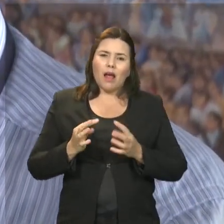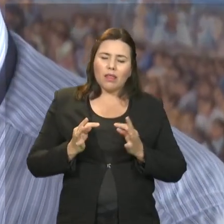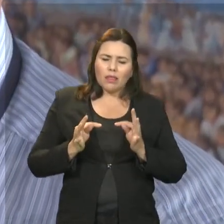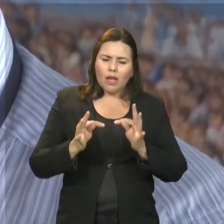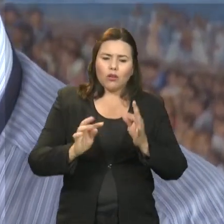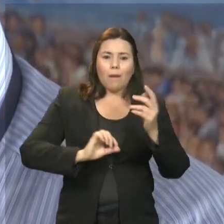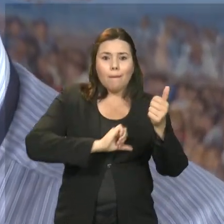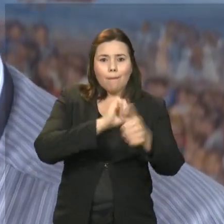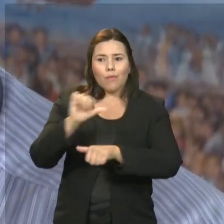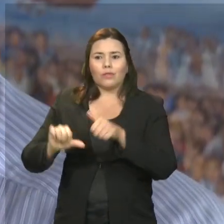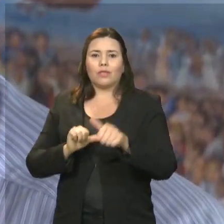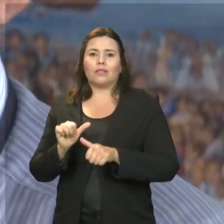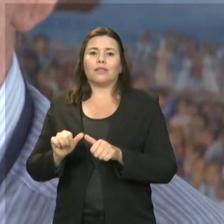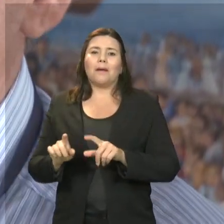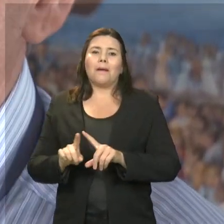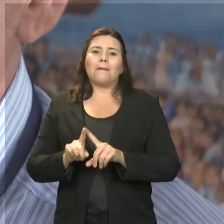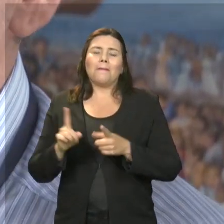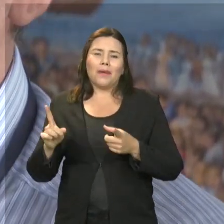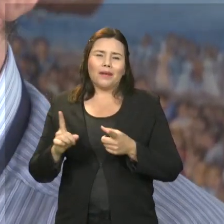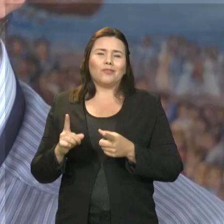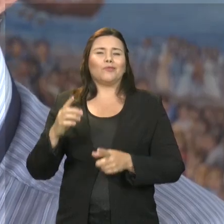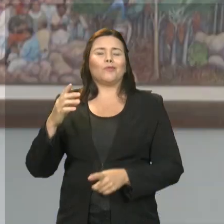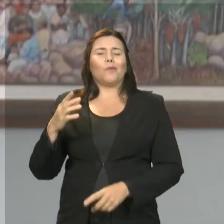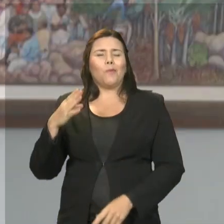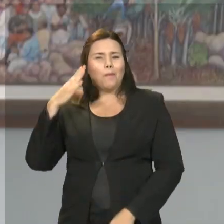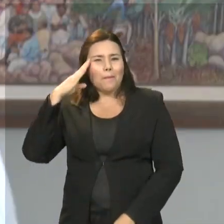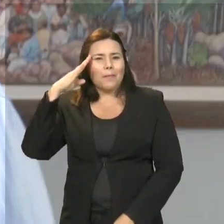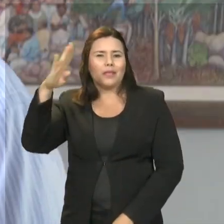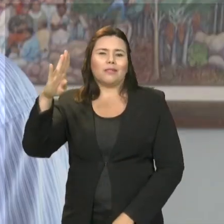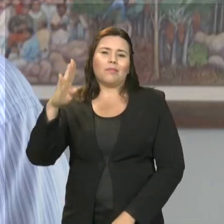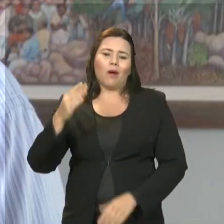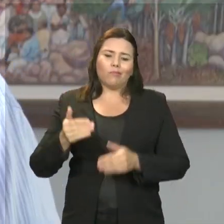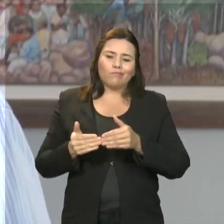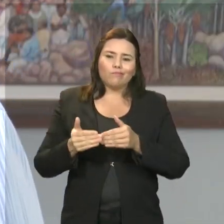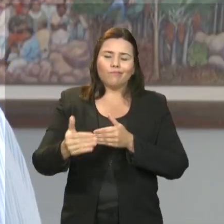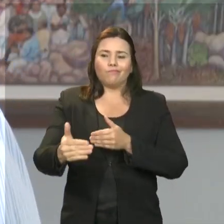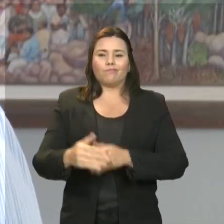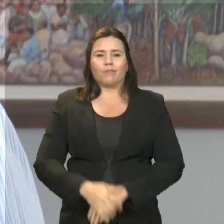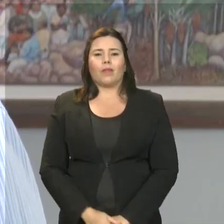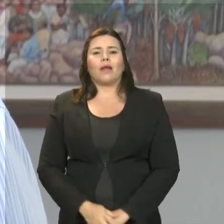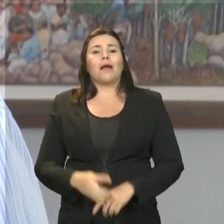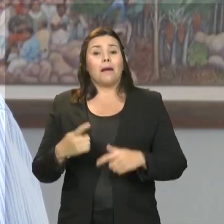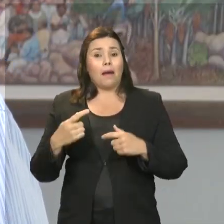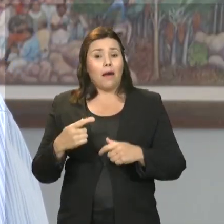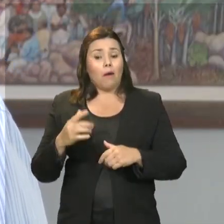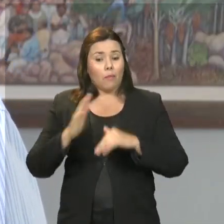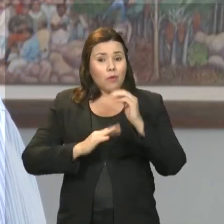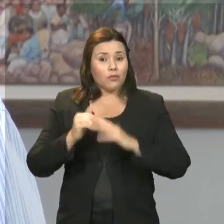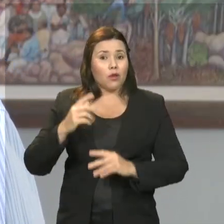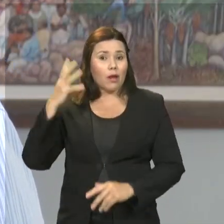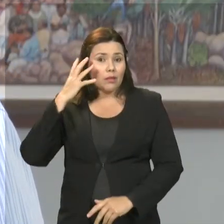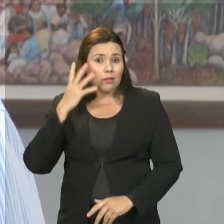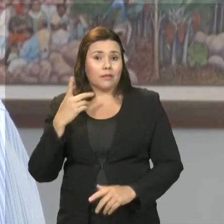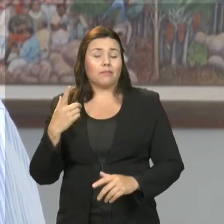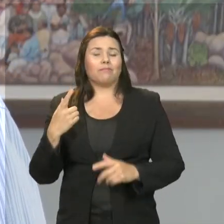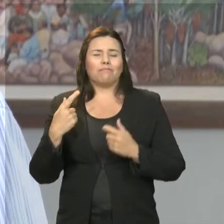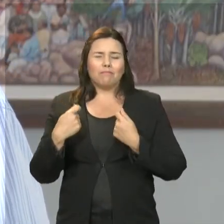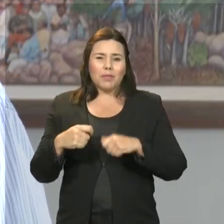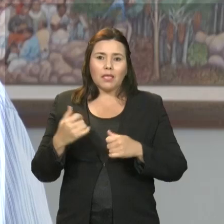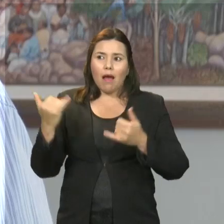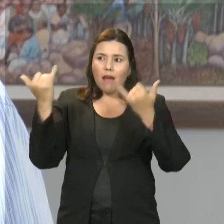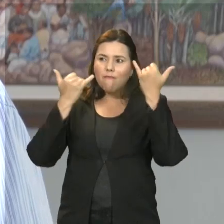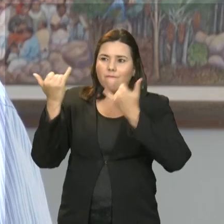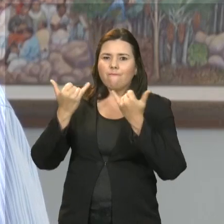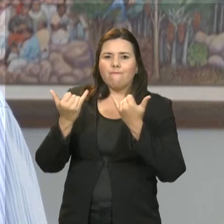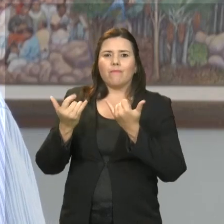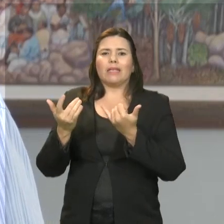ingredientes de um bom radialista continuam os mesmos. Tem que estudar muito, é uma profissão que ela exige, você tem que saber de tudo um pouco, tudo. Você tem que estar o